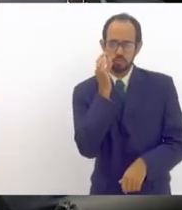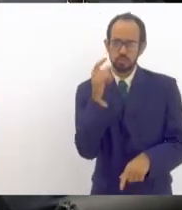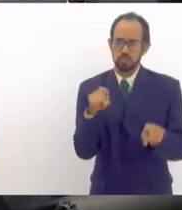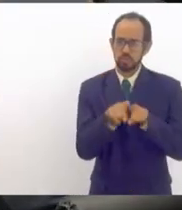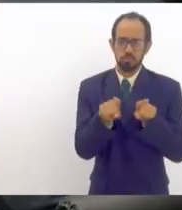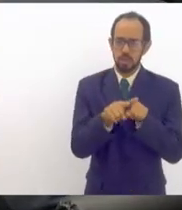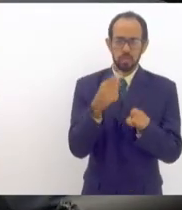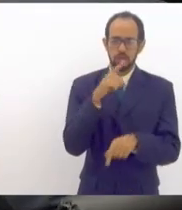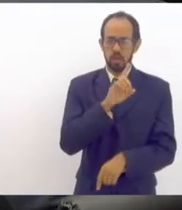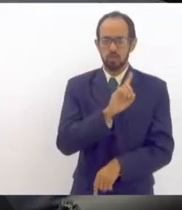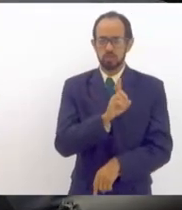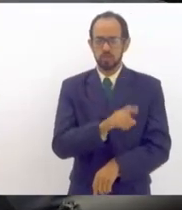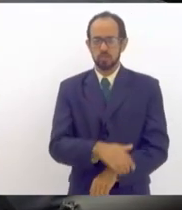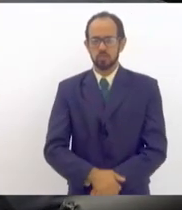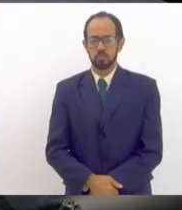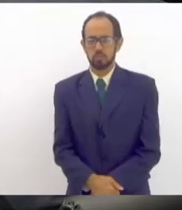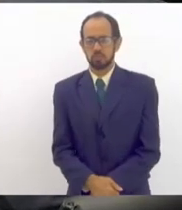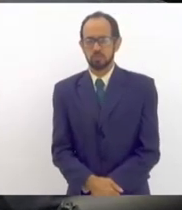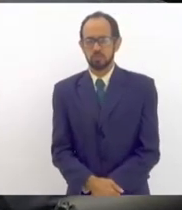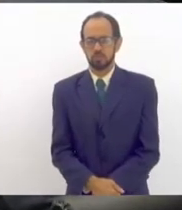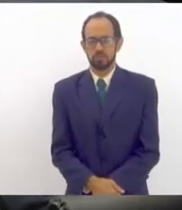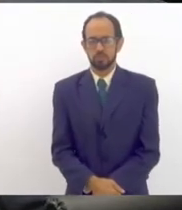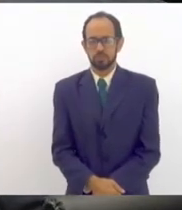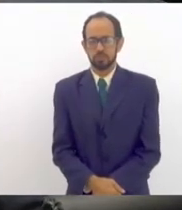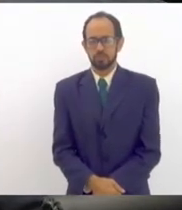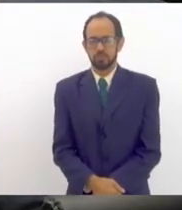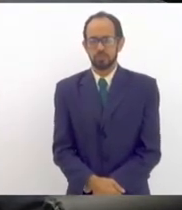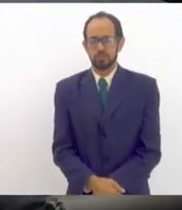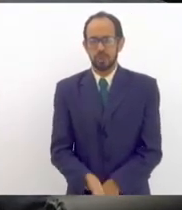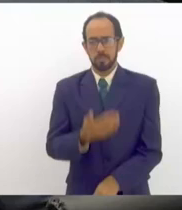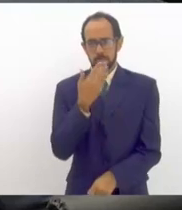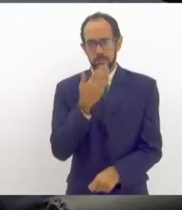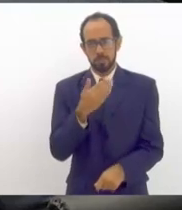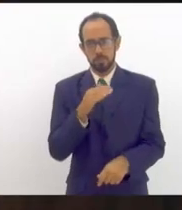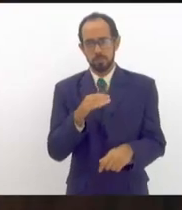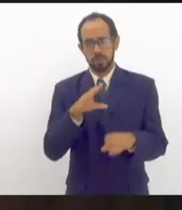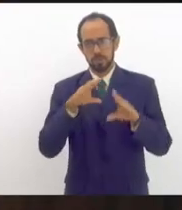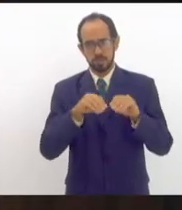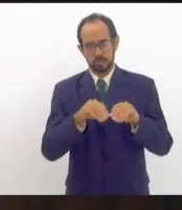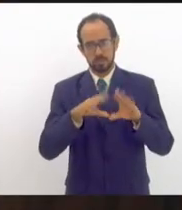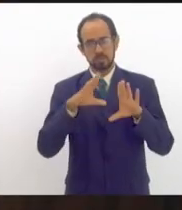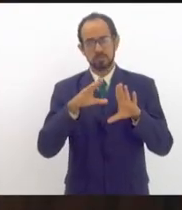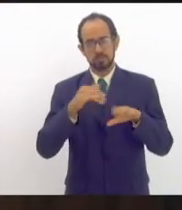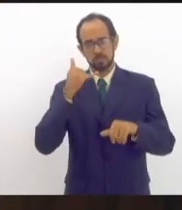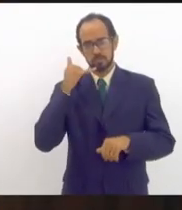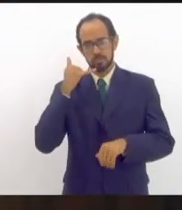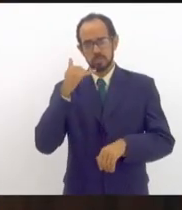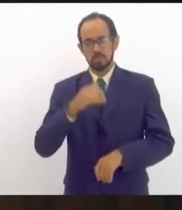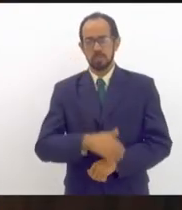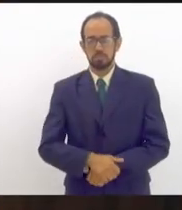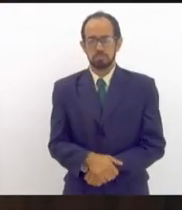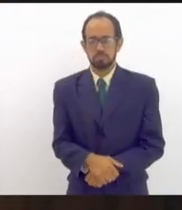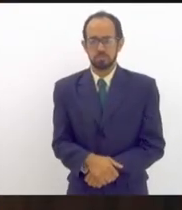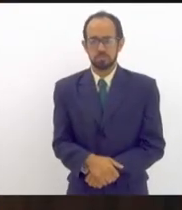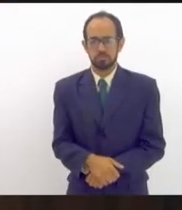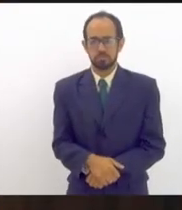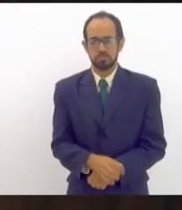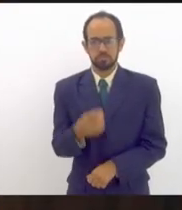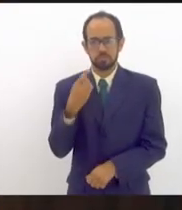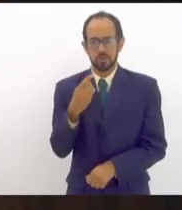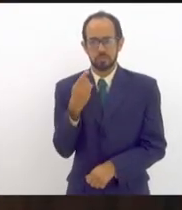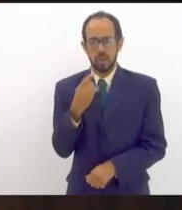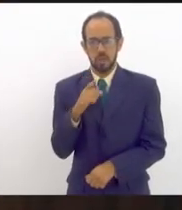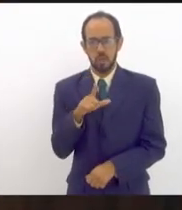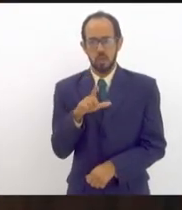conseguindo pediu para resetar o aparelho o deputado Léo tá aqui declarando seu